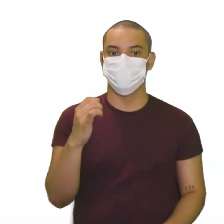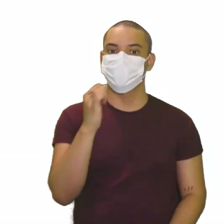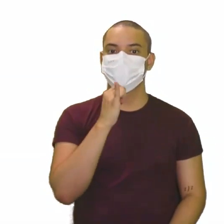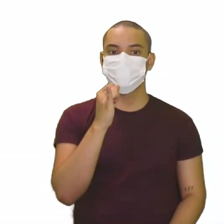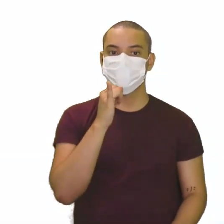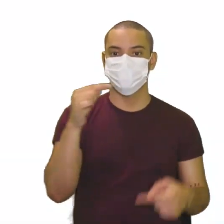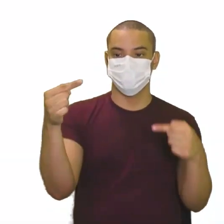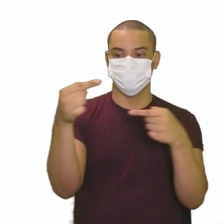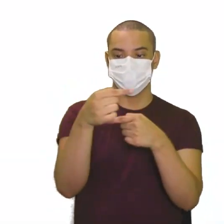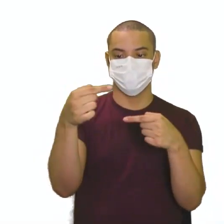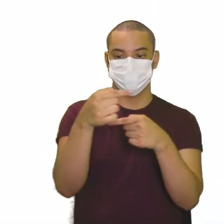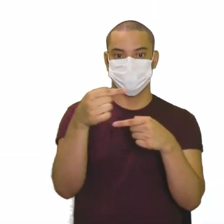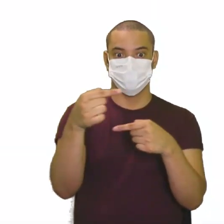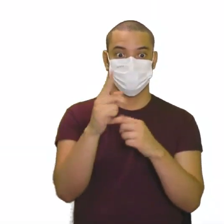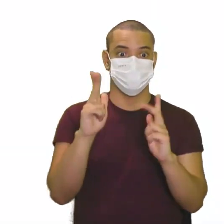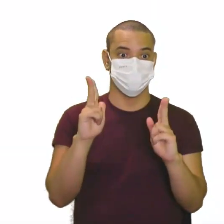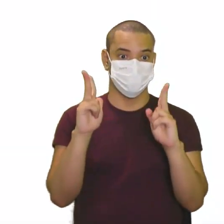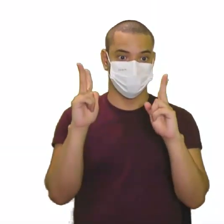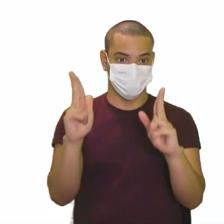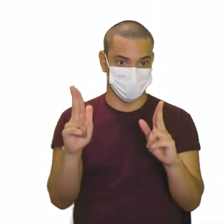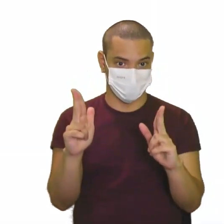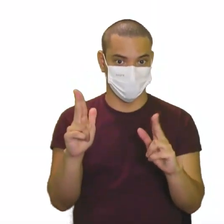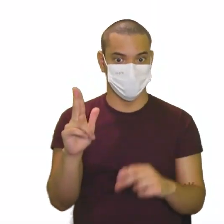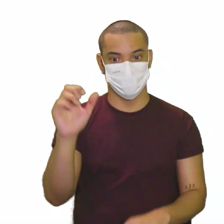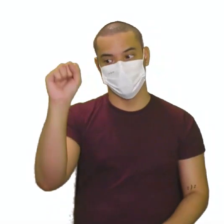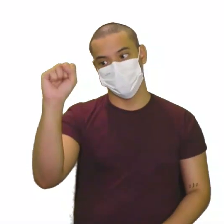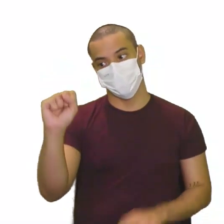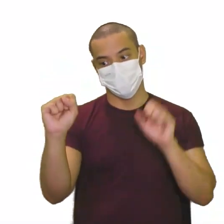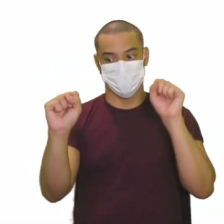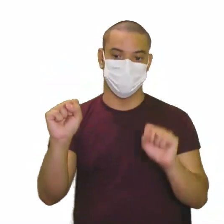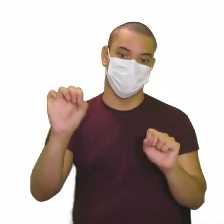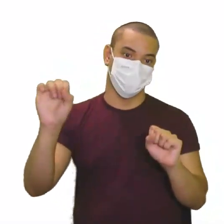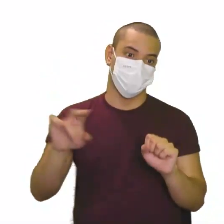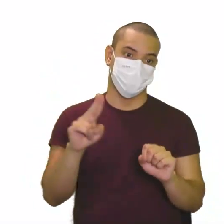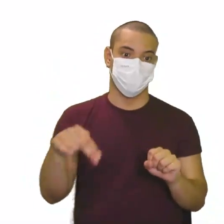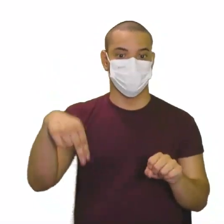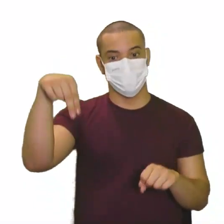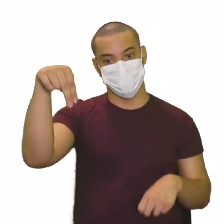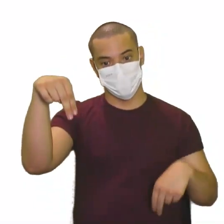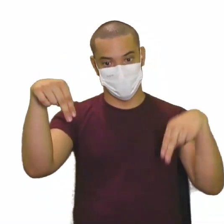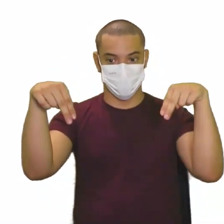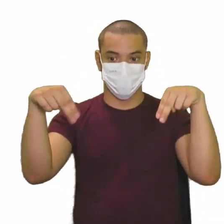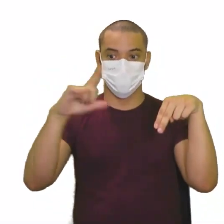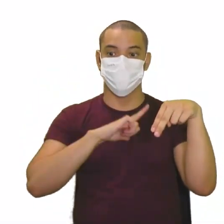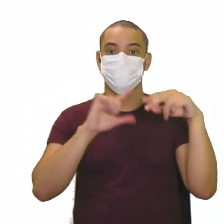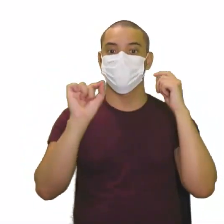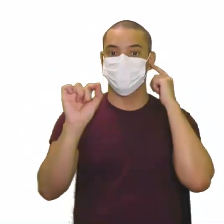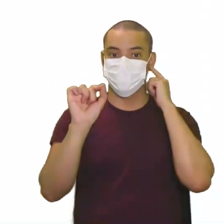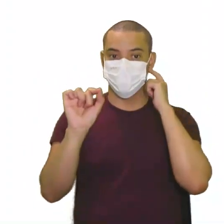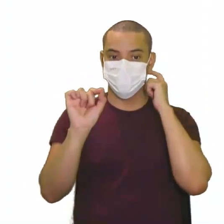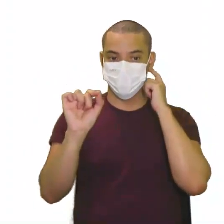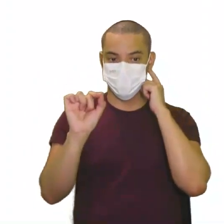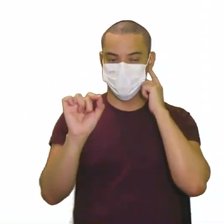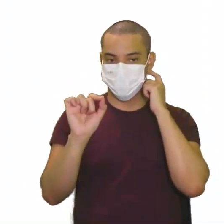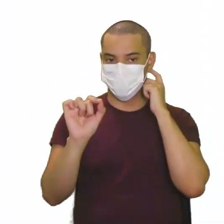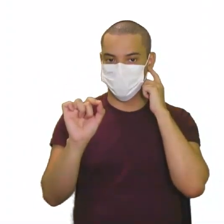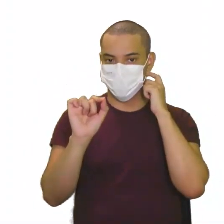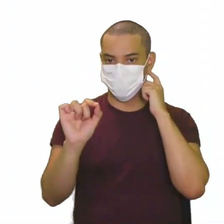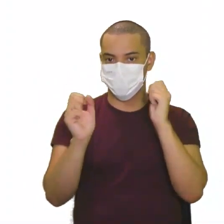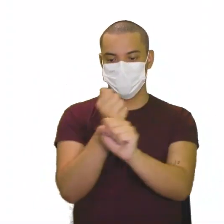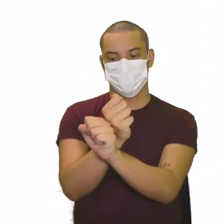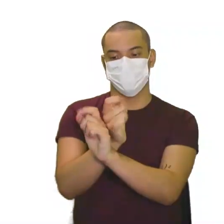polos de mesmo nome pode ser sul e Sul ou norte norte nós vamos ter o que repulsão